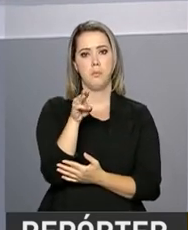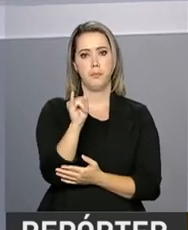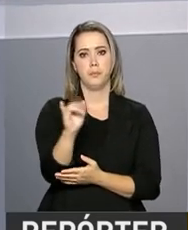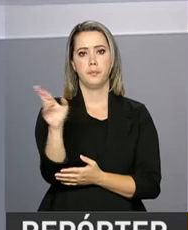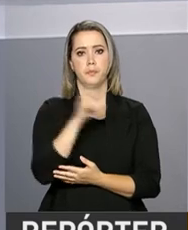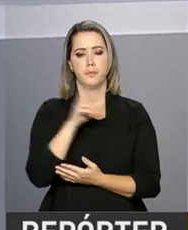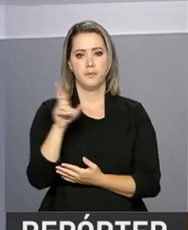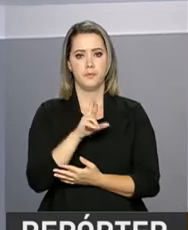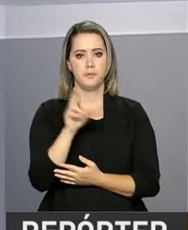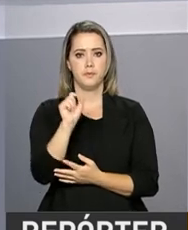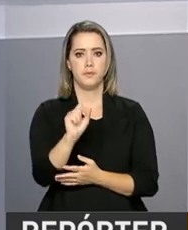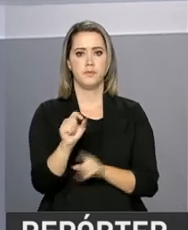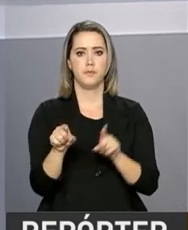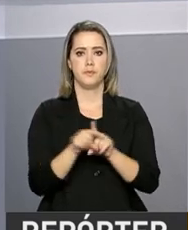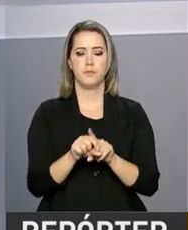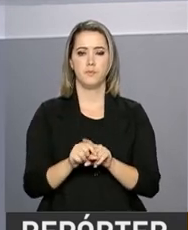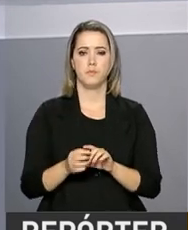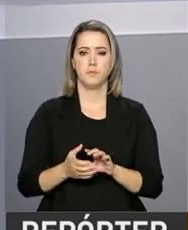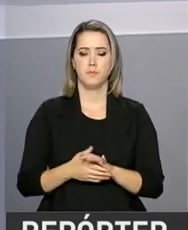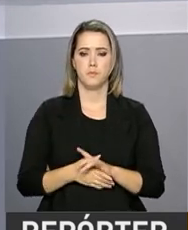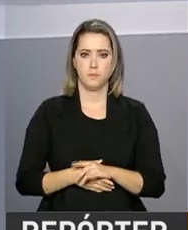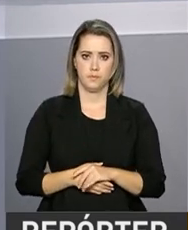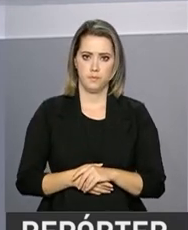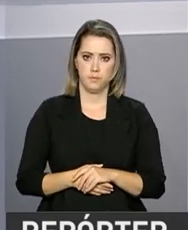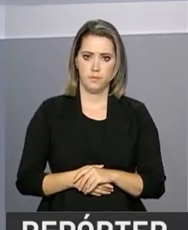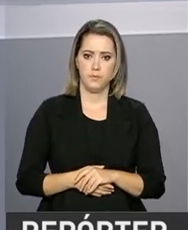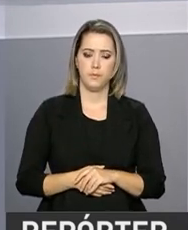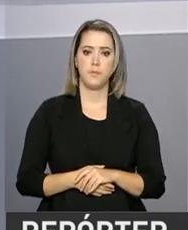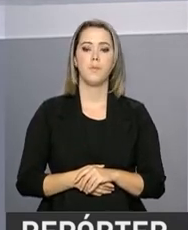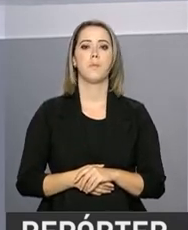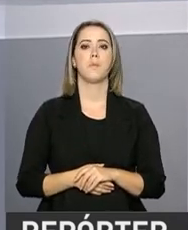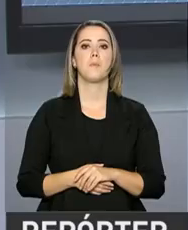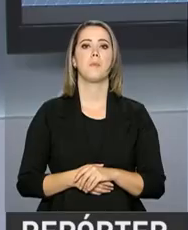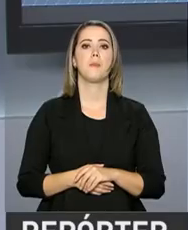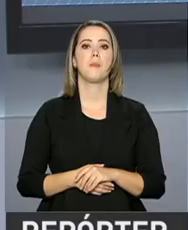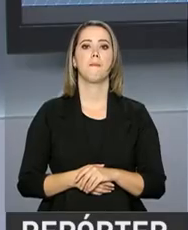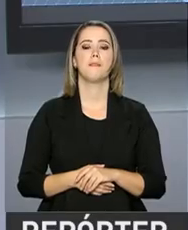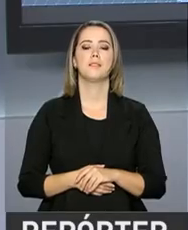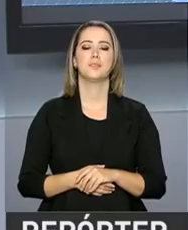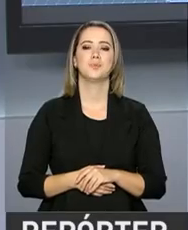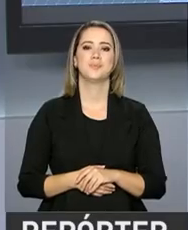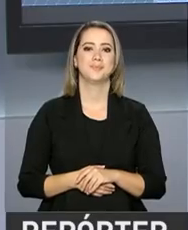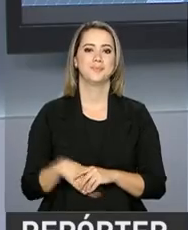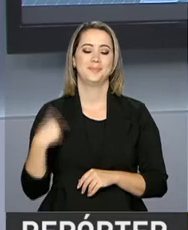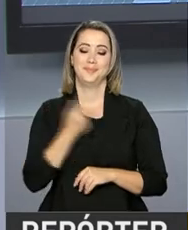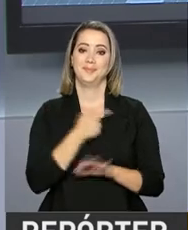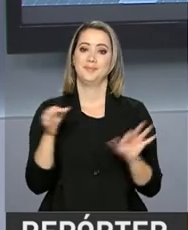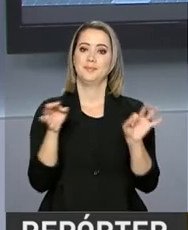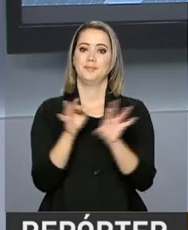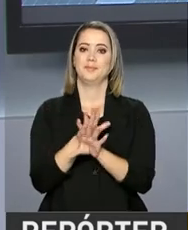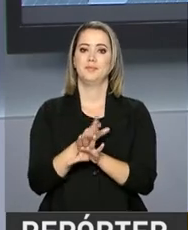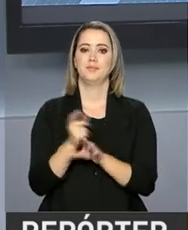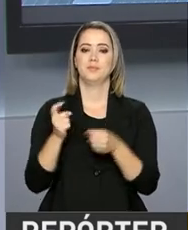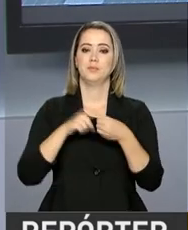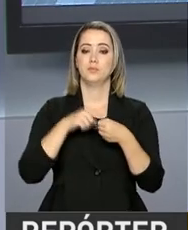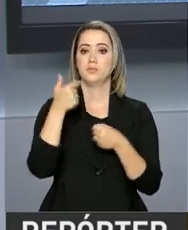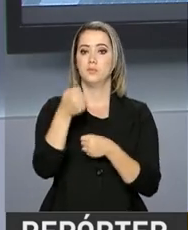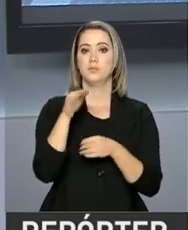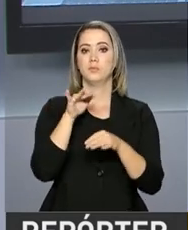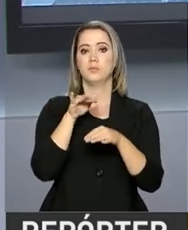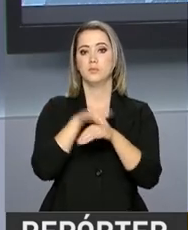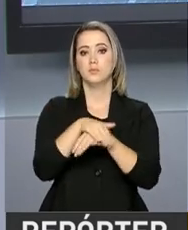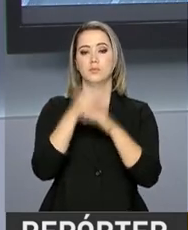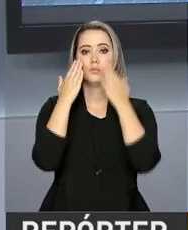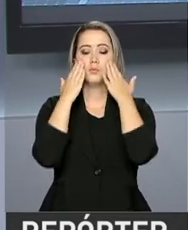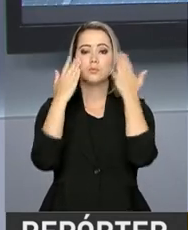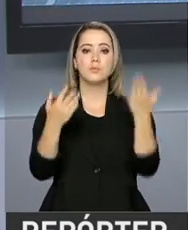bilhões e 895 milhões de reais nós ficamos por aqui e voltamos às sete da